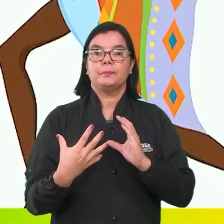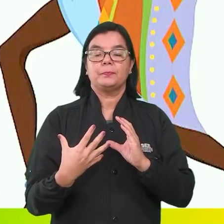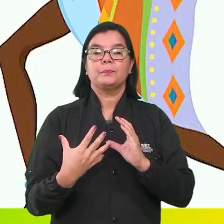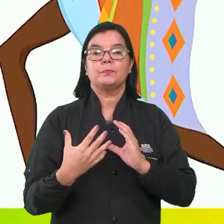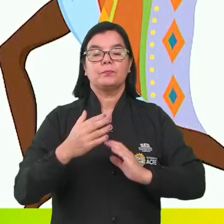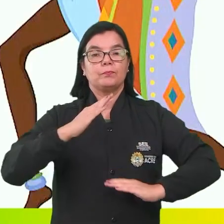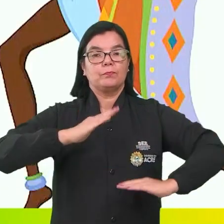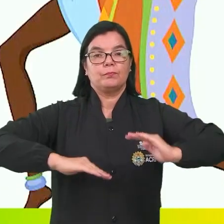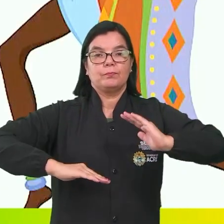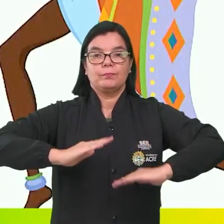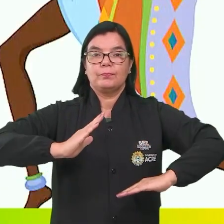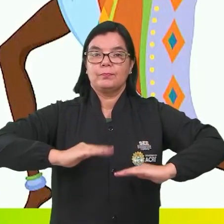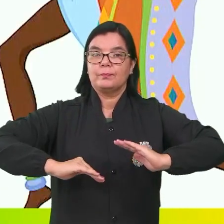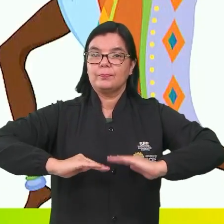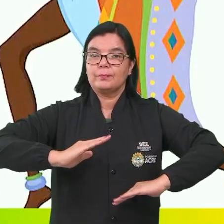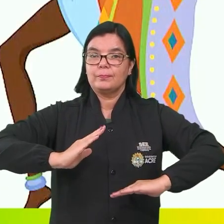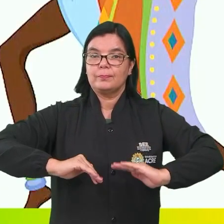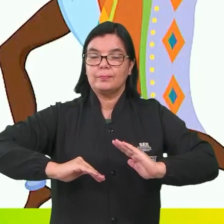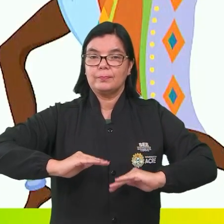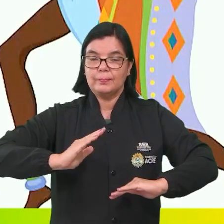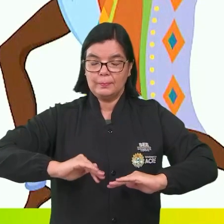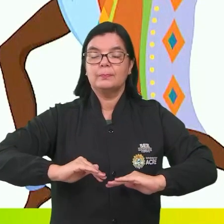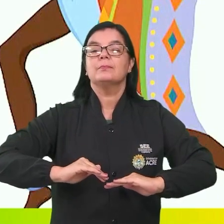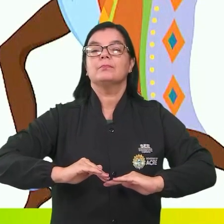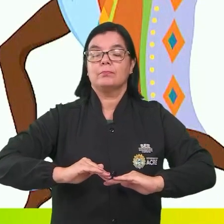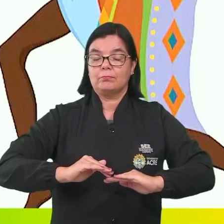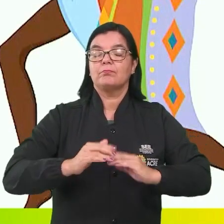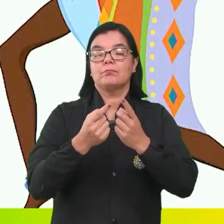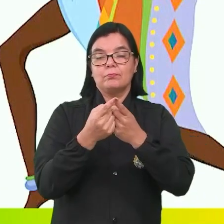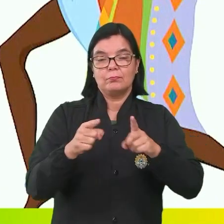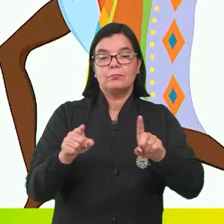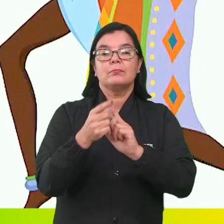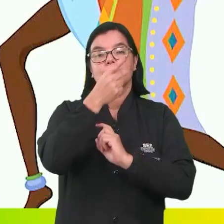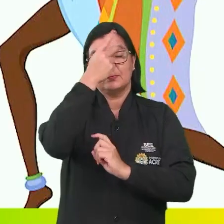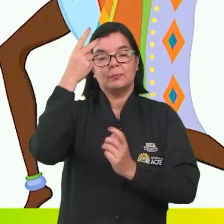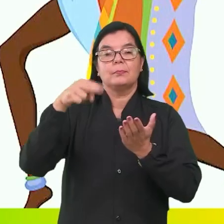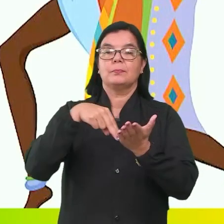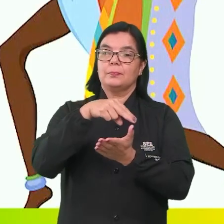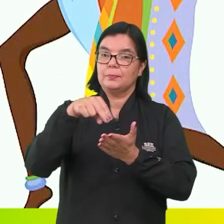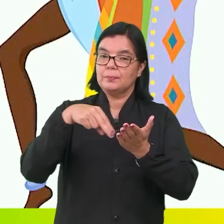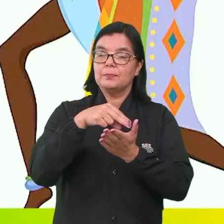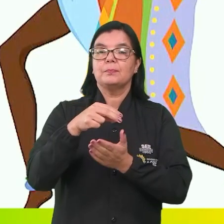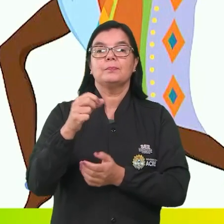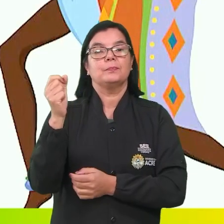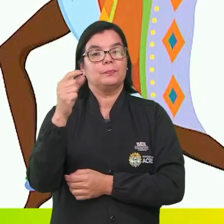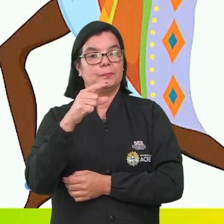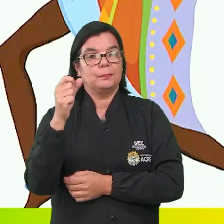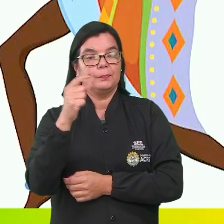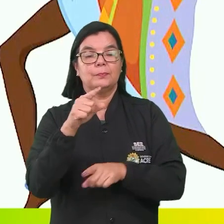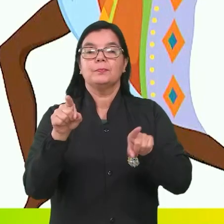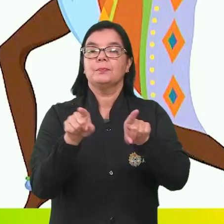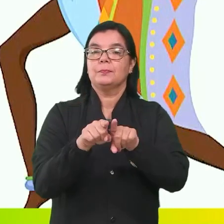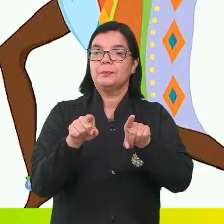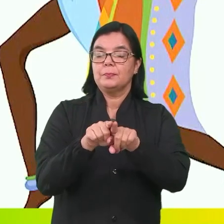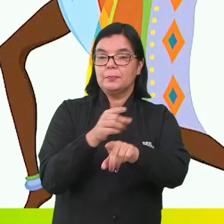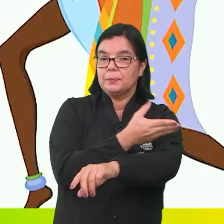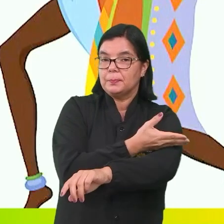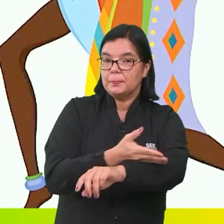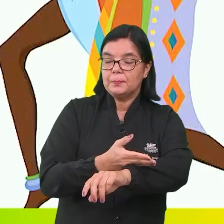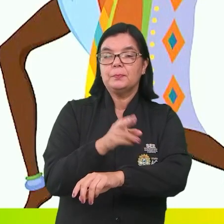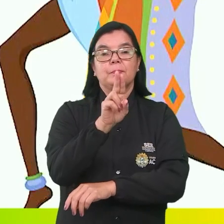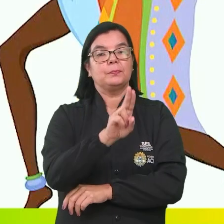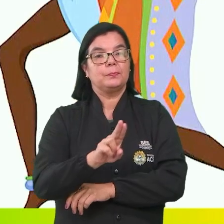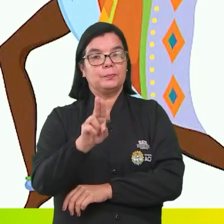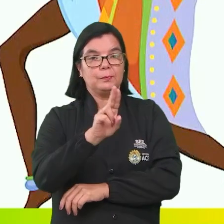de tambores, a embalar os bailarinos trajados de azul e branco. Então, usam